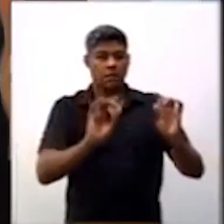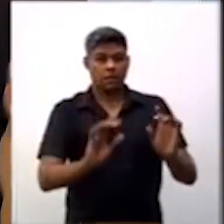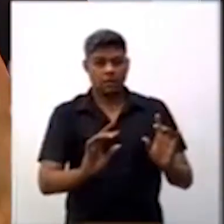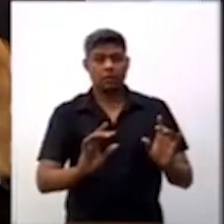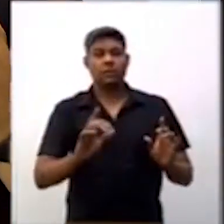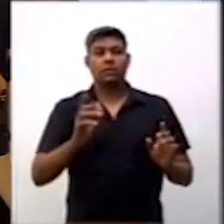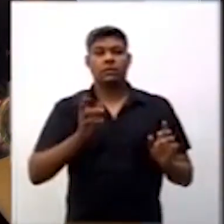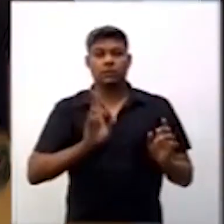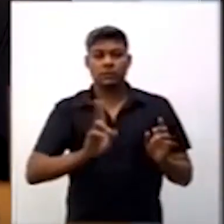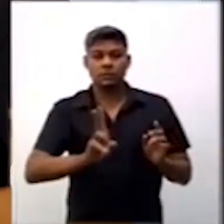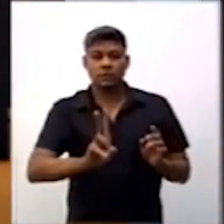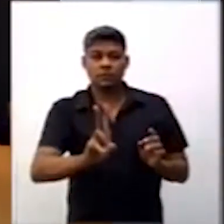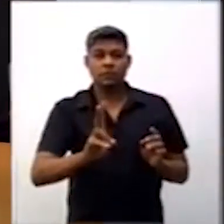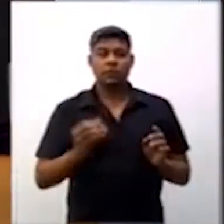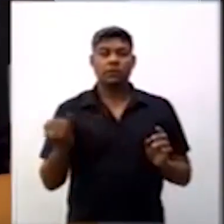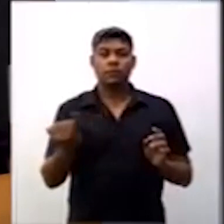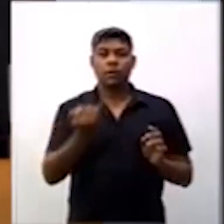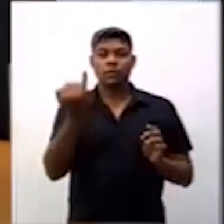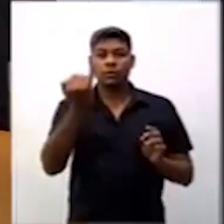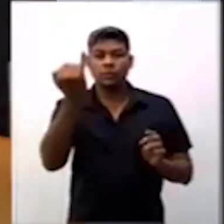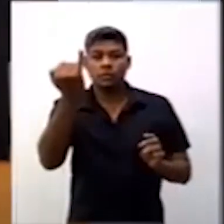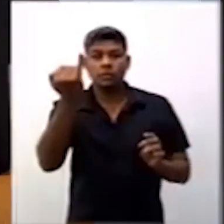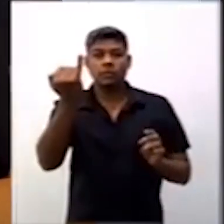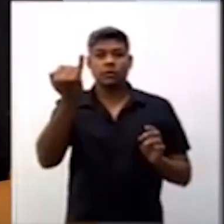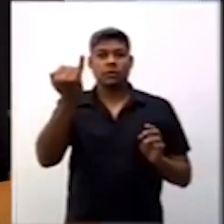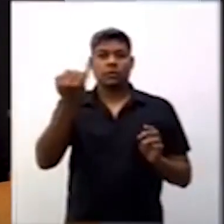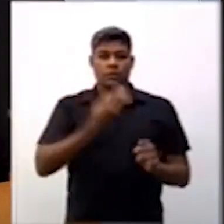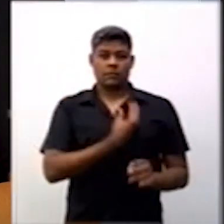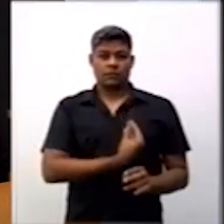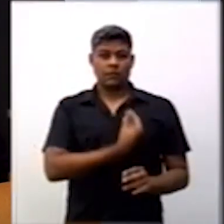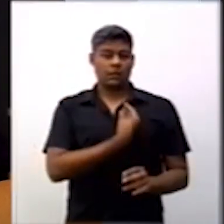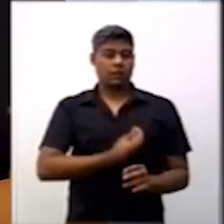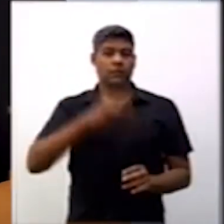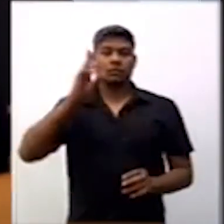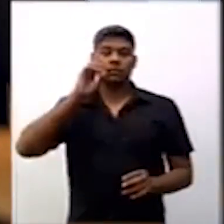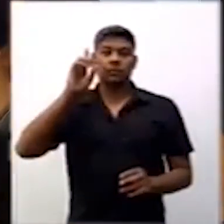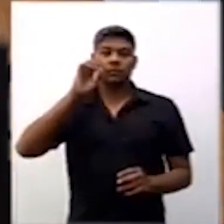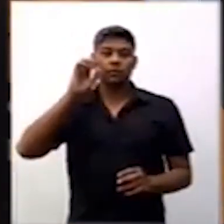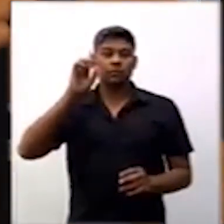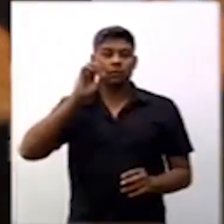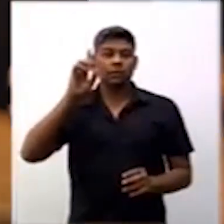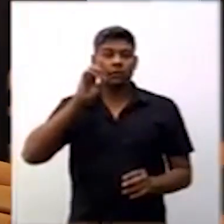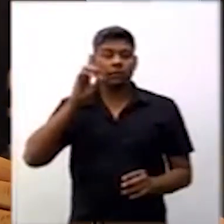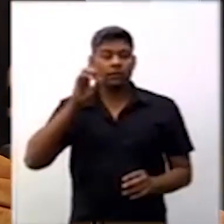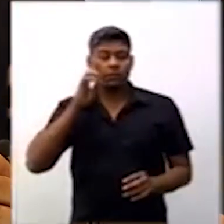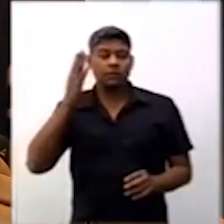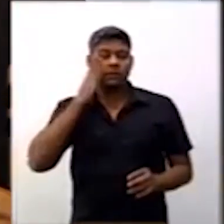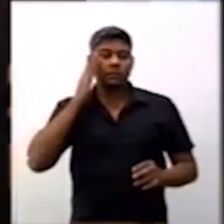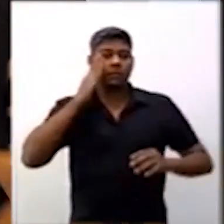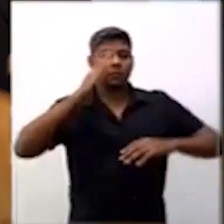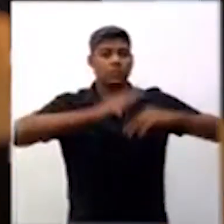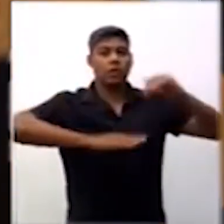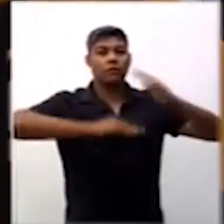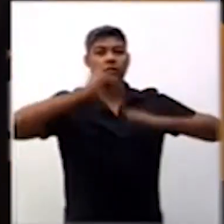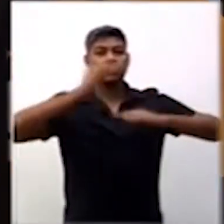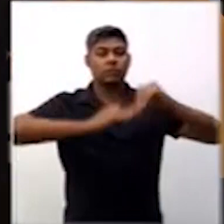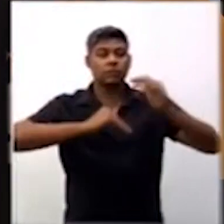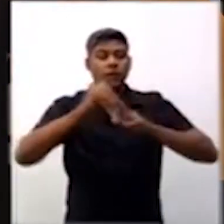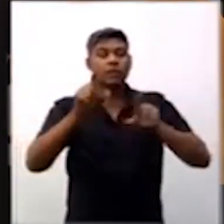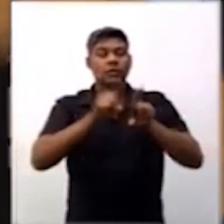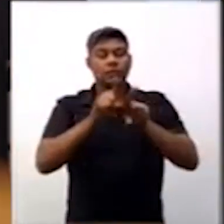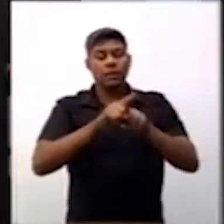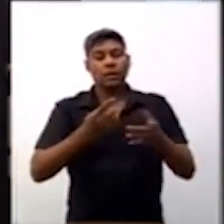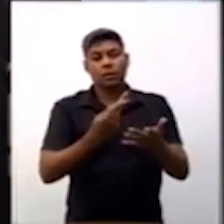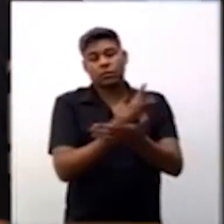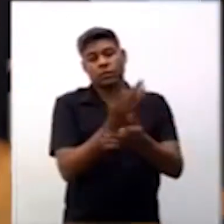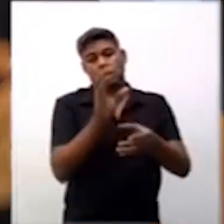é sempre importante e prático para a nossa vida cotidiana. Muito além da profissão, mas tem a ver com o que